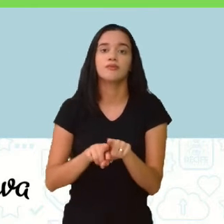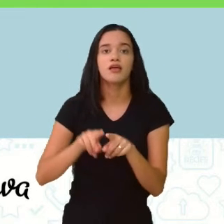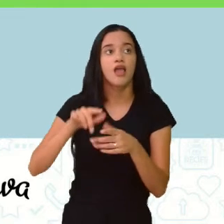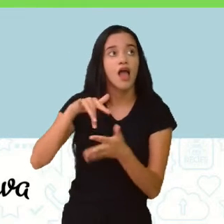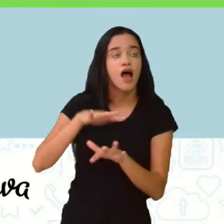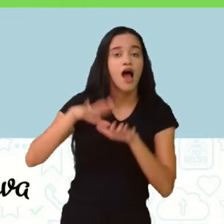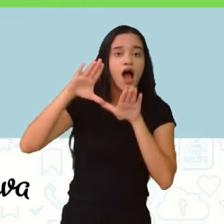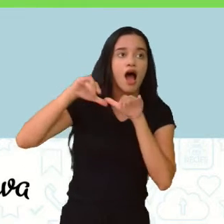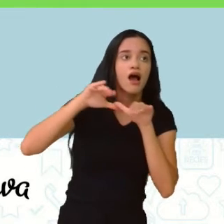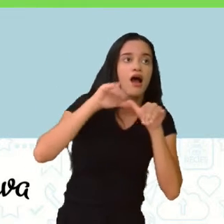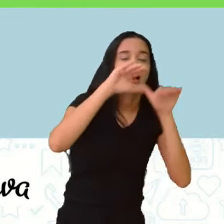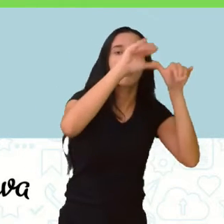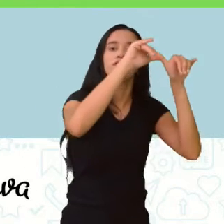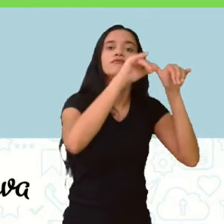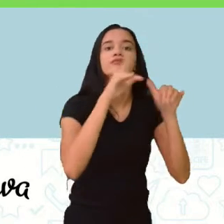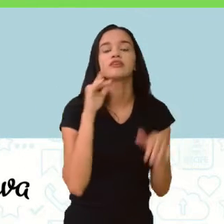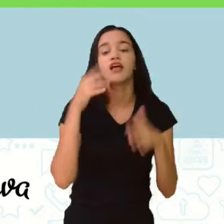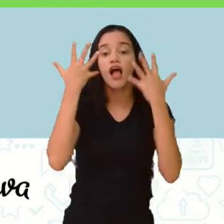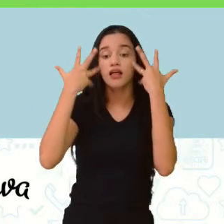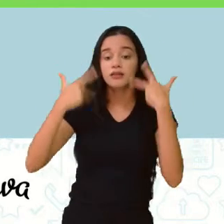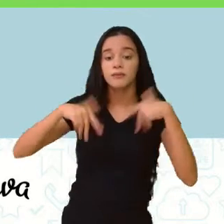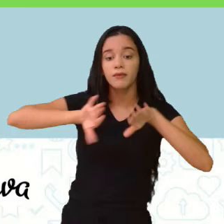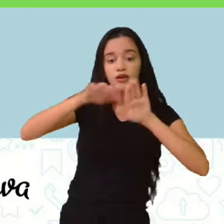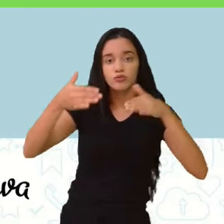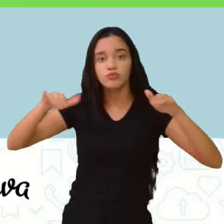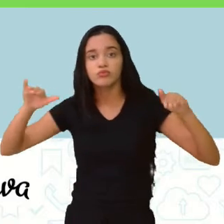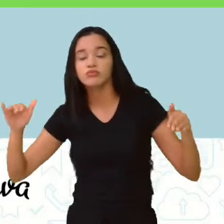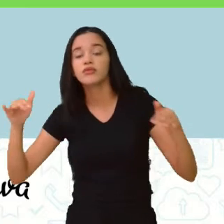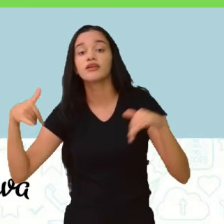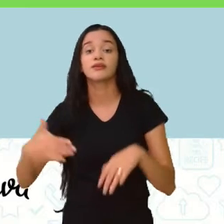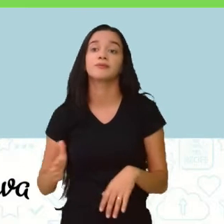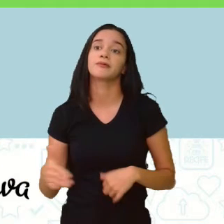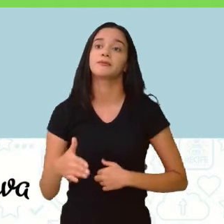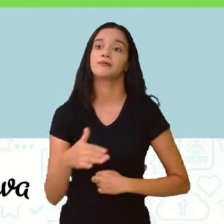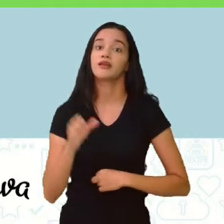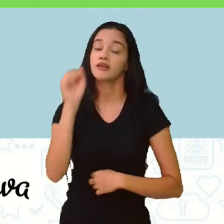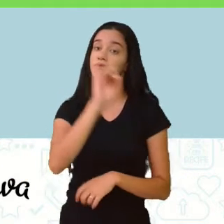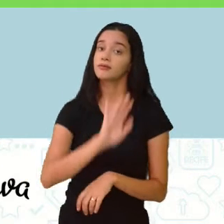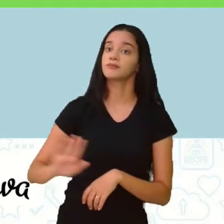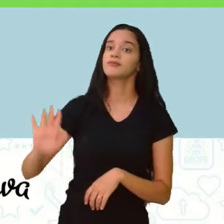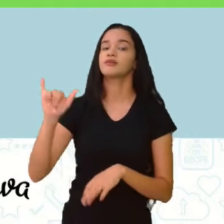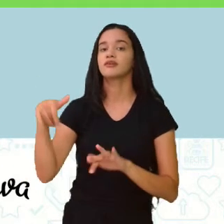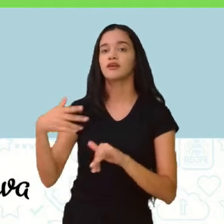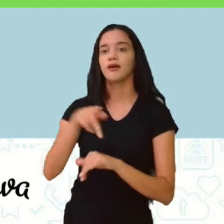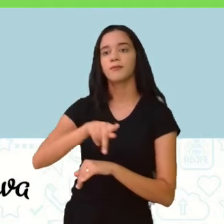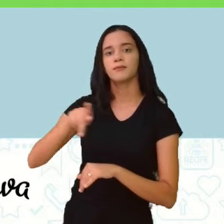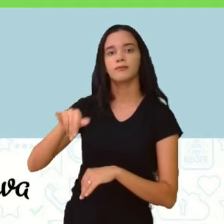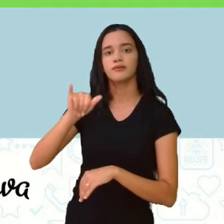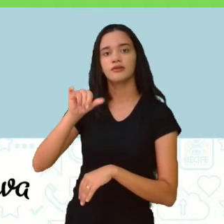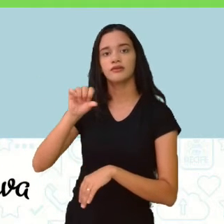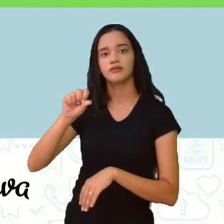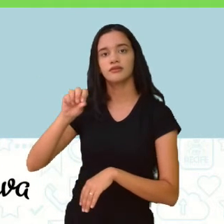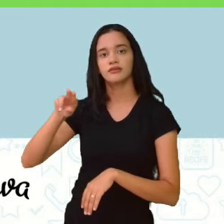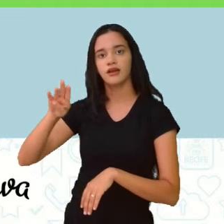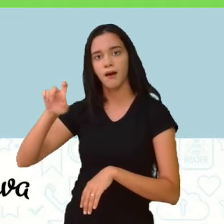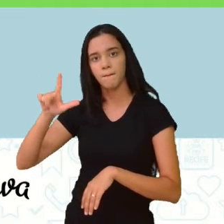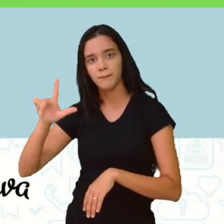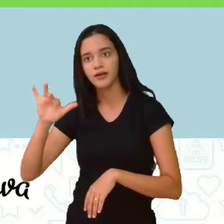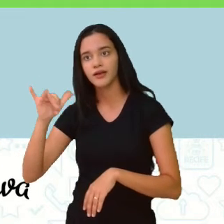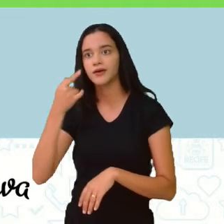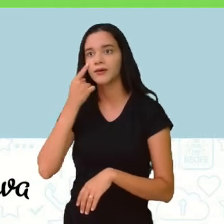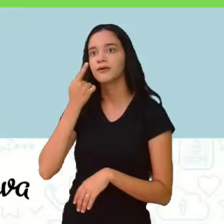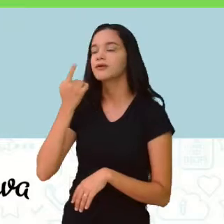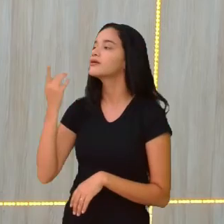aves, crustáceos, moluscos e peixes. E essa imagem aí também foi cedida pela professora Isabel Borges, que ela esteve por